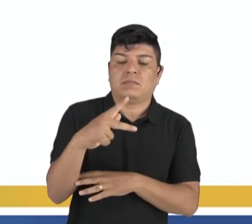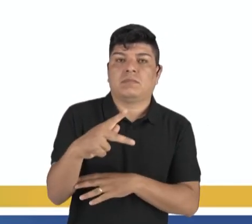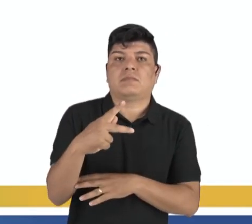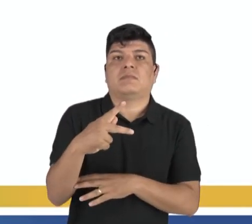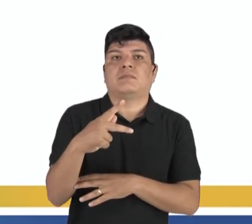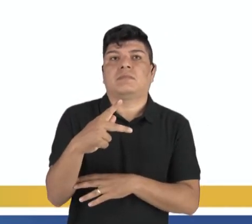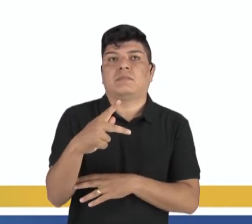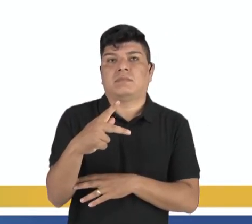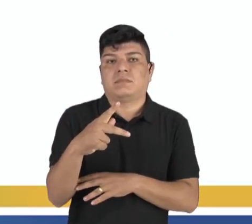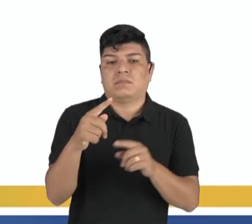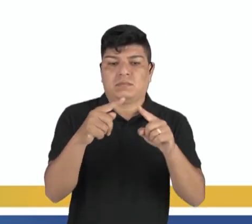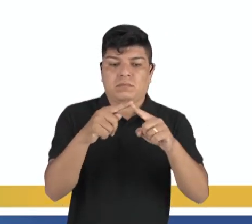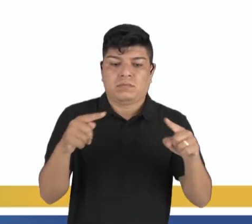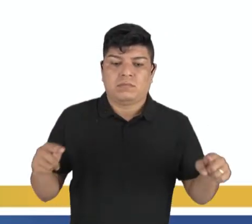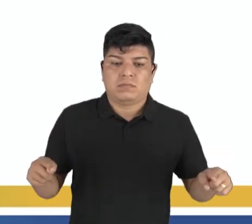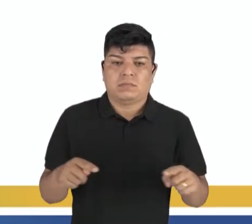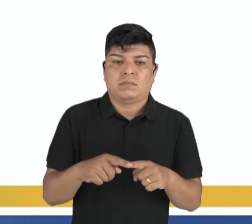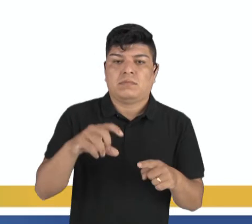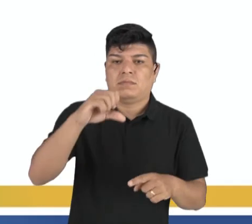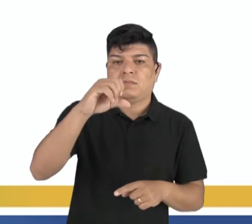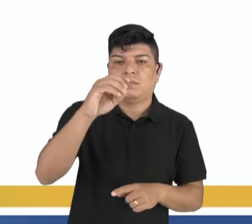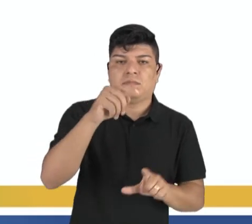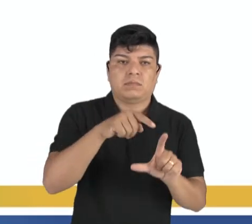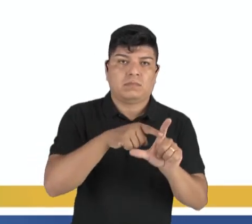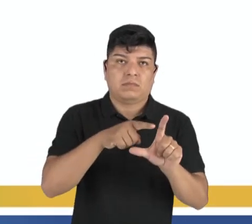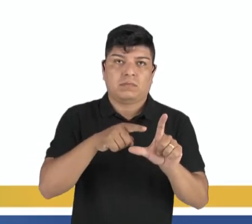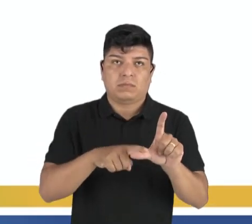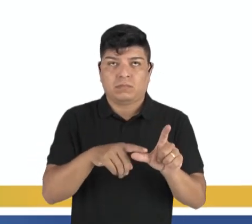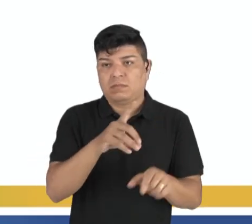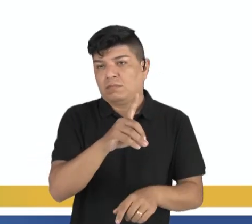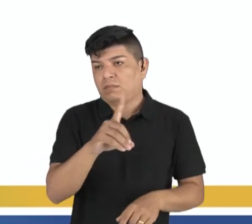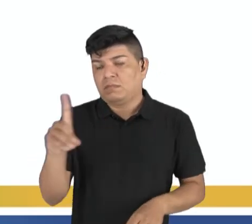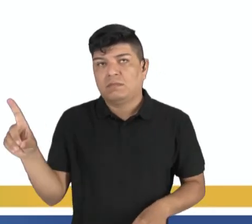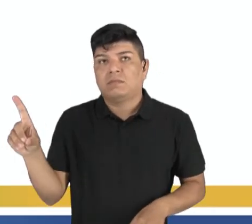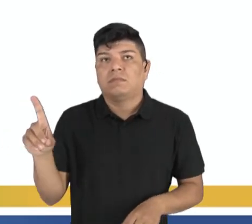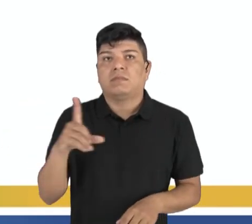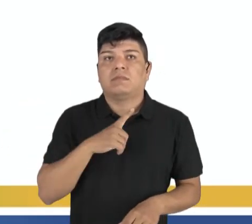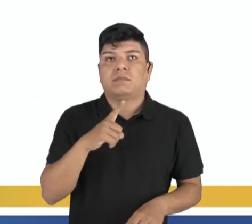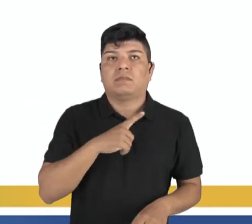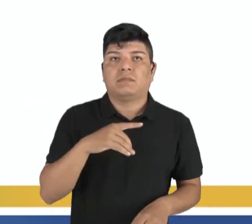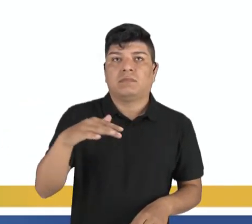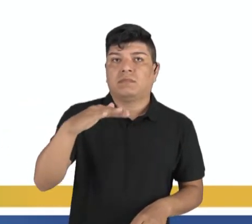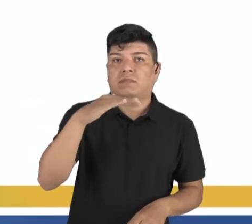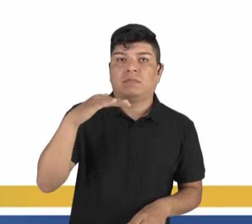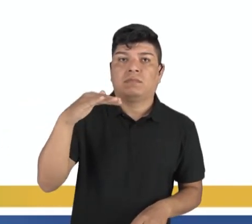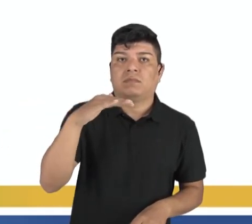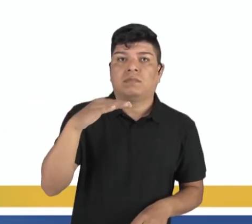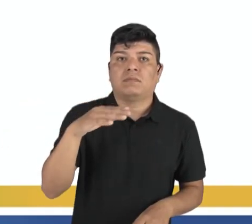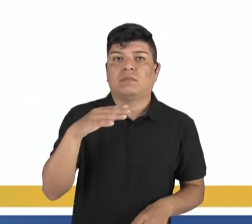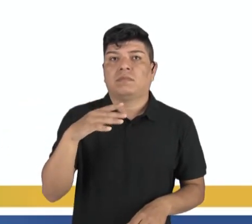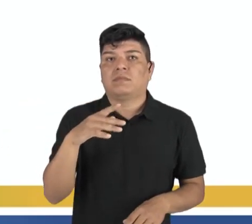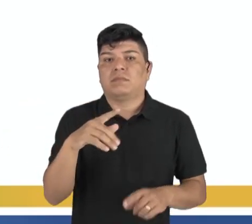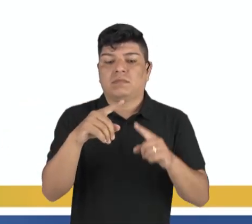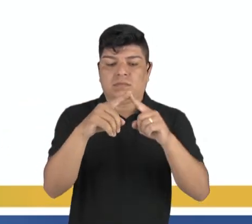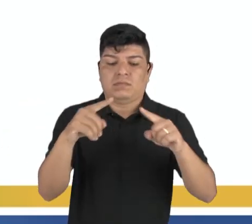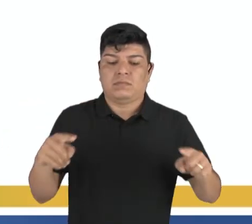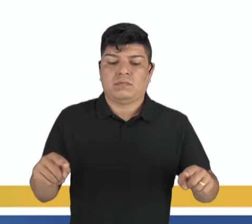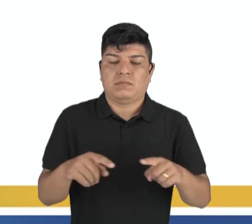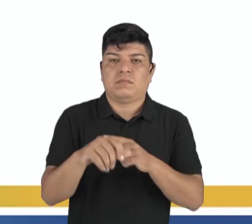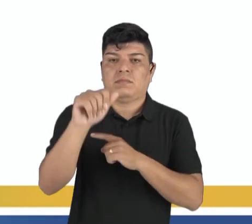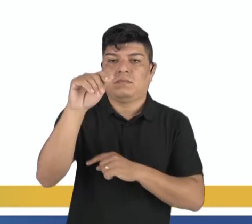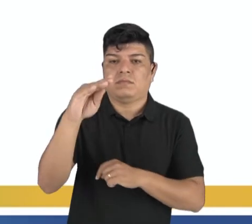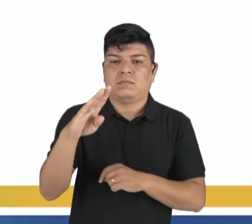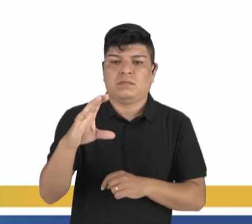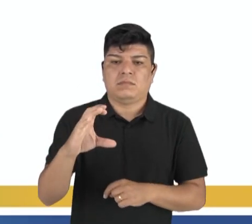ou Estacionei o meu triângulos 90 graus no sentido horário e aí eu vejo ele na parte de cima o meu triângulo a linha